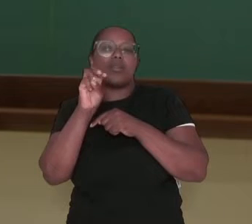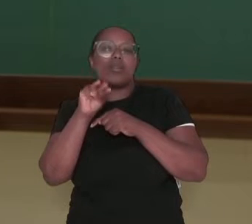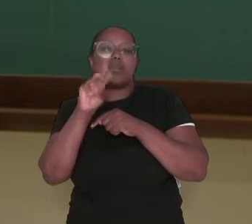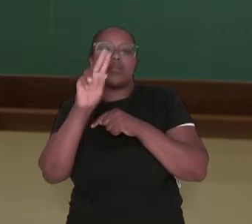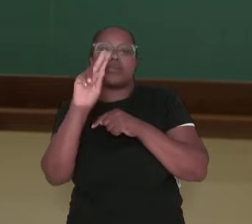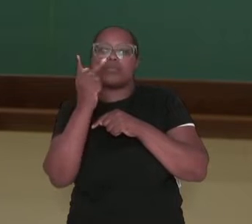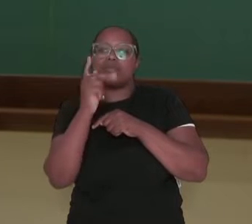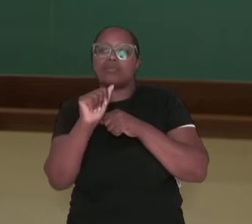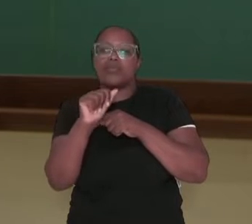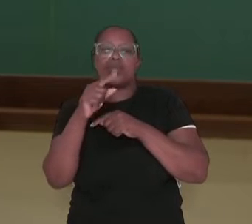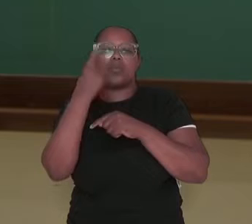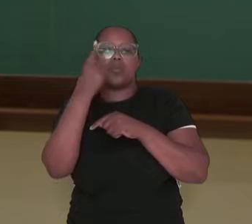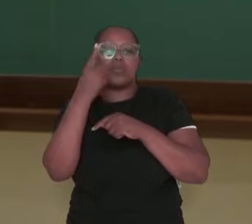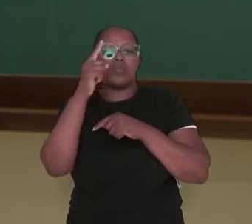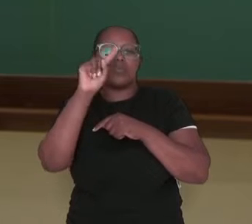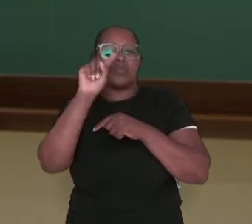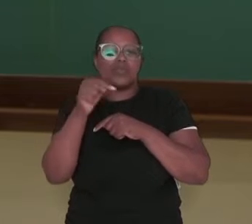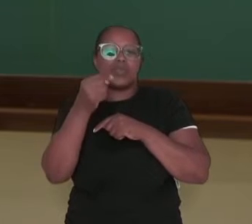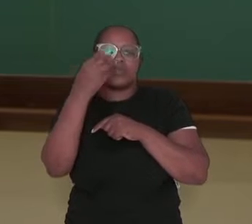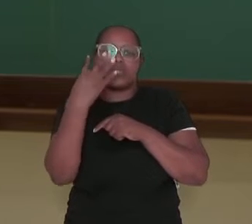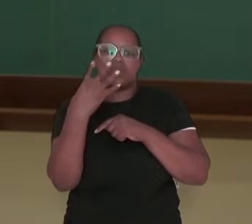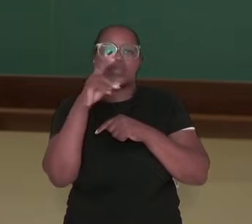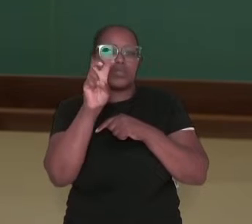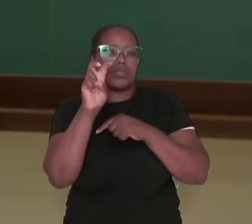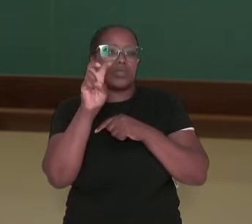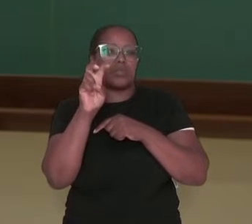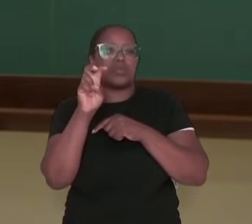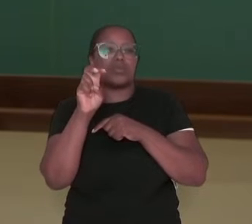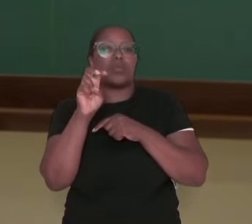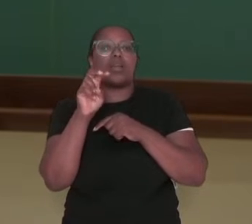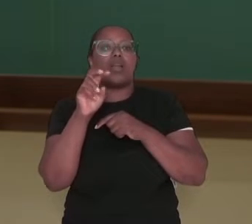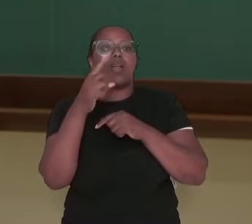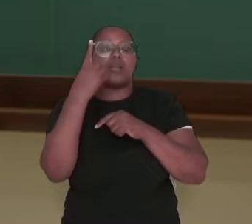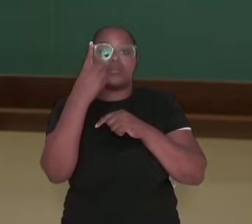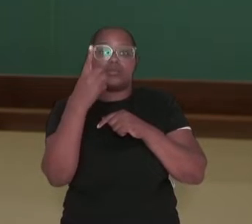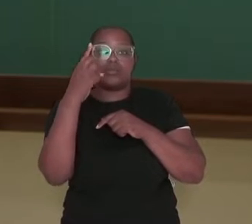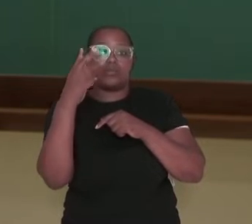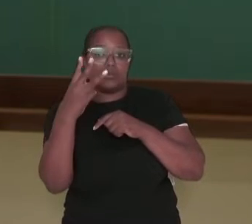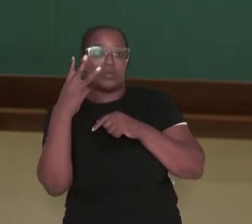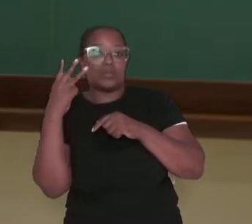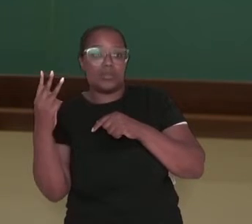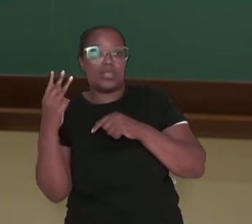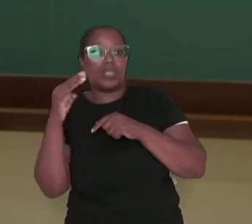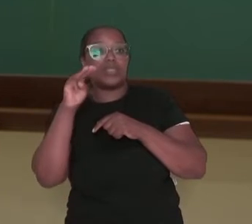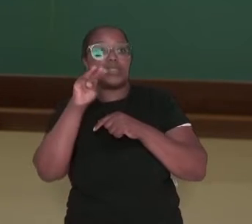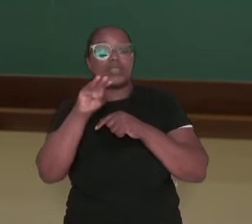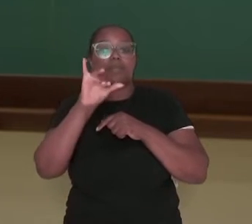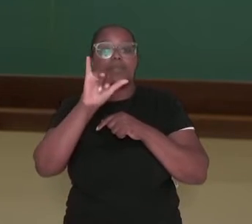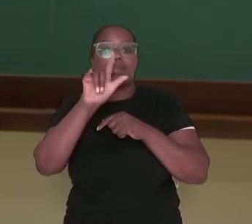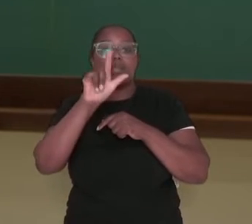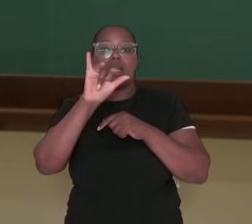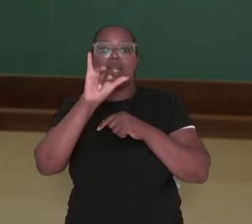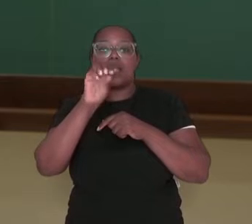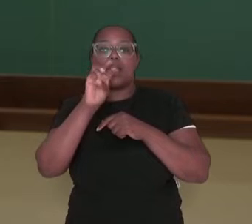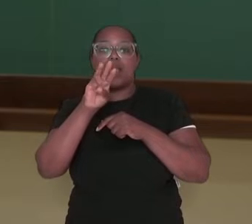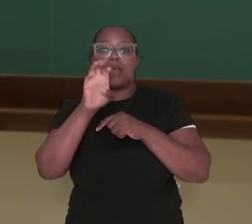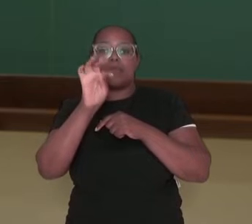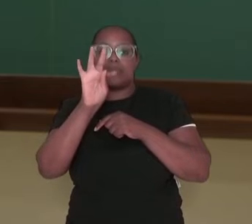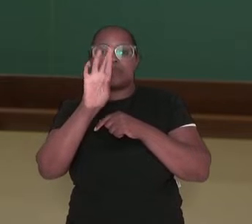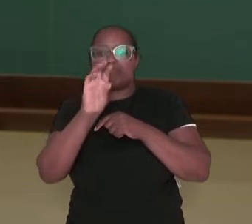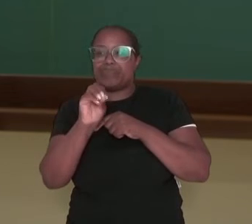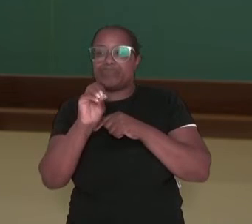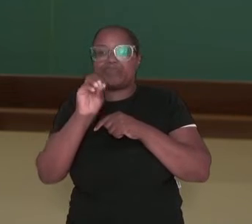para 5/4 de polegadas, que equivale a 133 milímetros. Ok? Então,